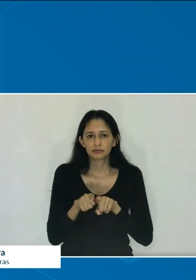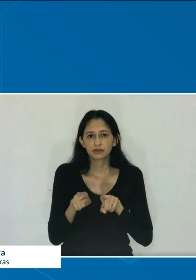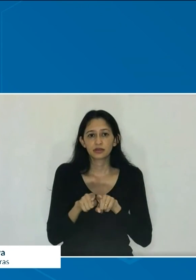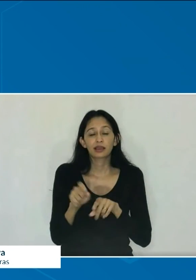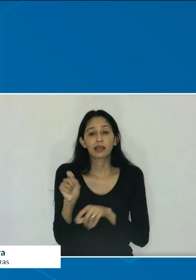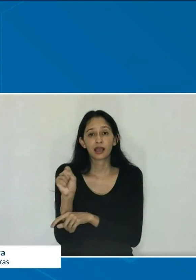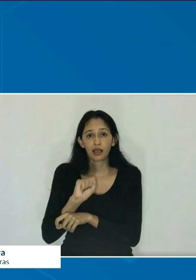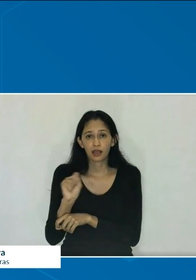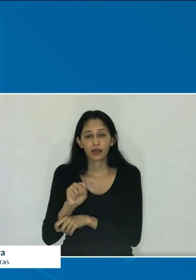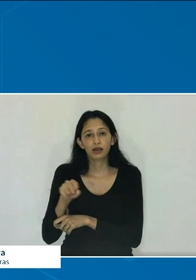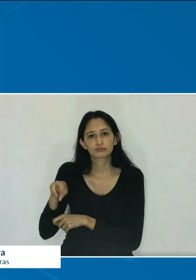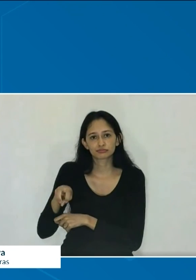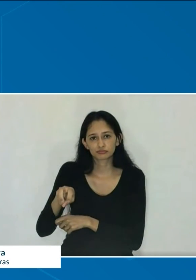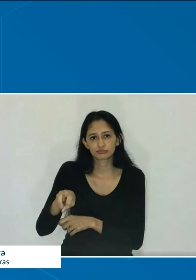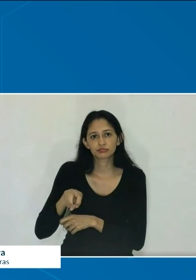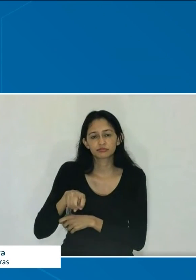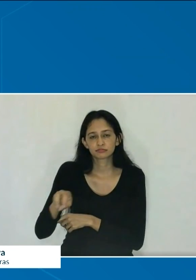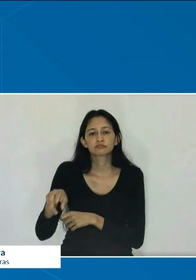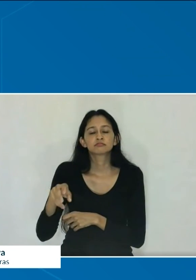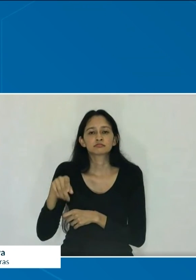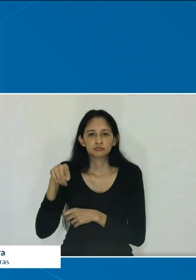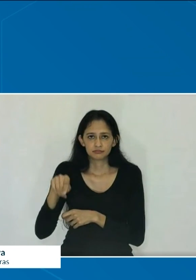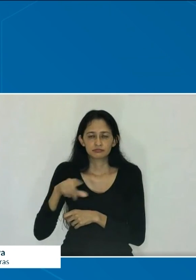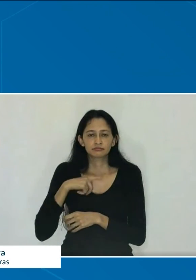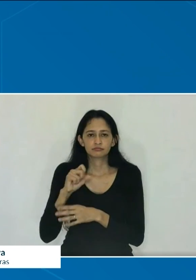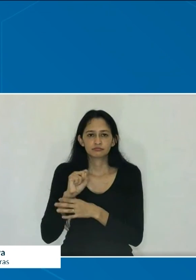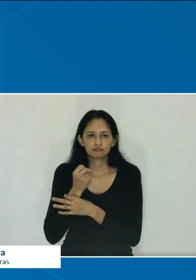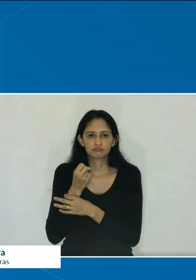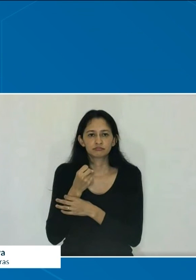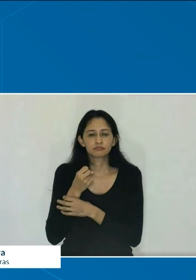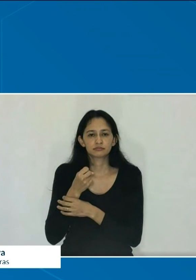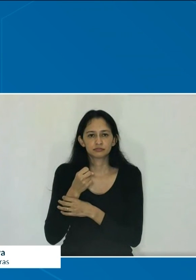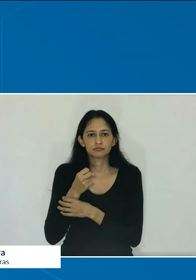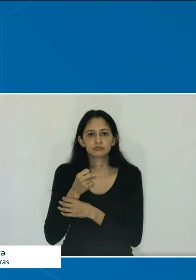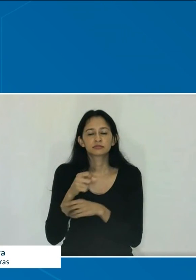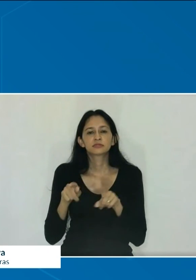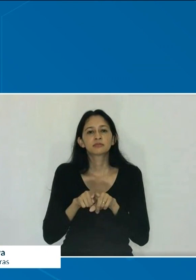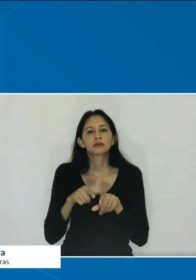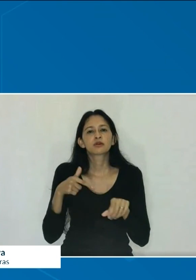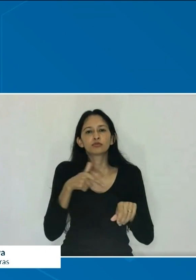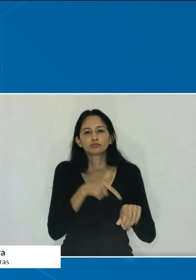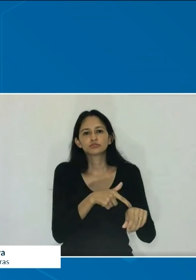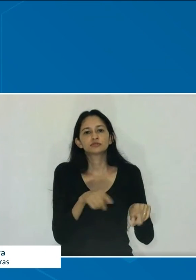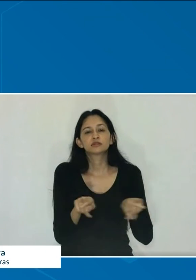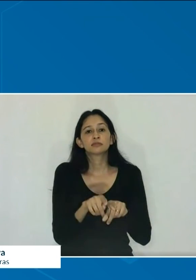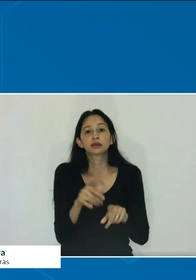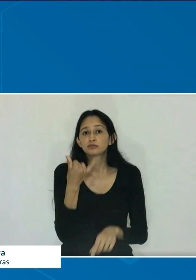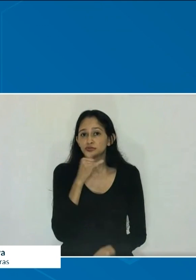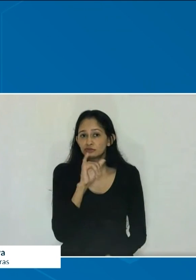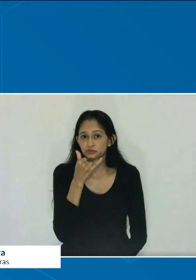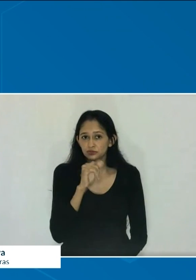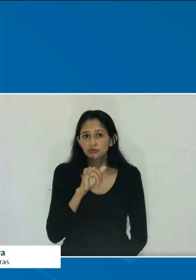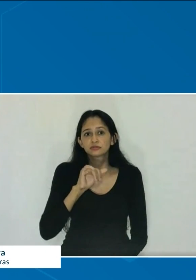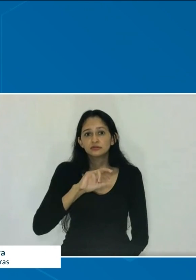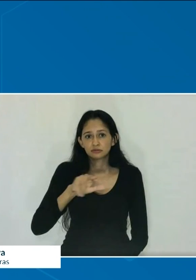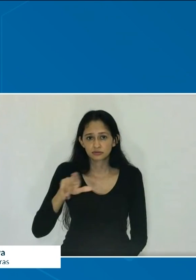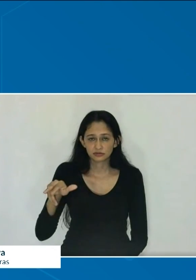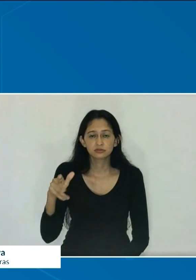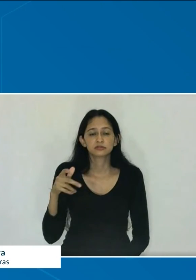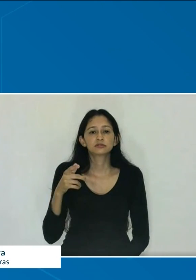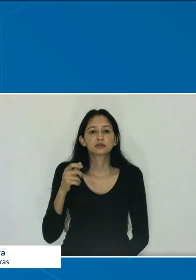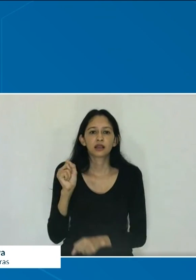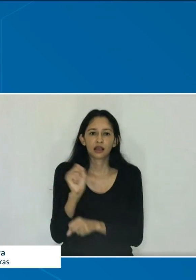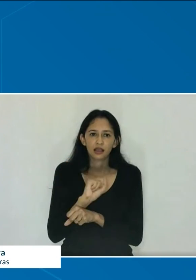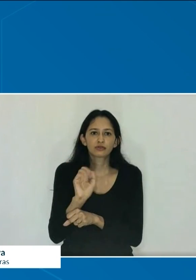esse intuito, né, de garantir também. O professor Rony falou dos biocombustíveis, mas tem também a energia elétrica. Os carros aí já estão